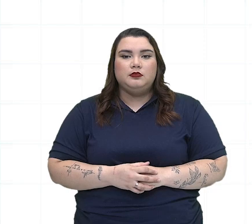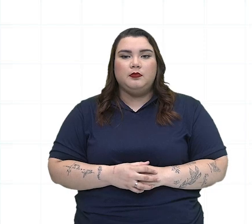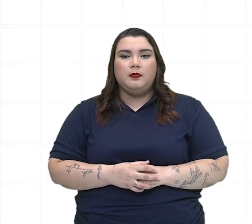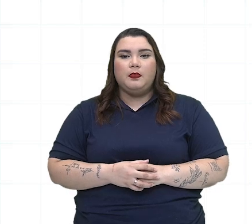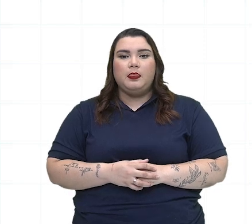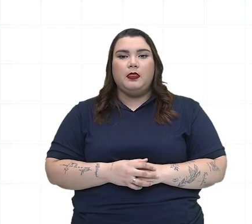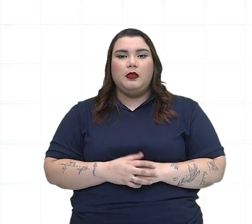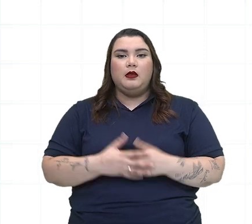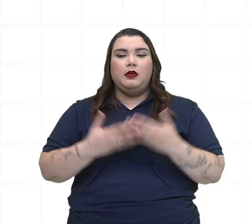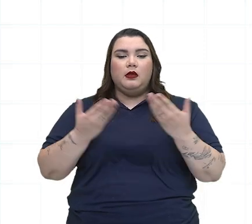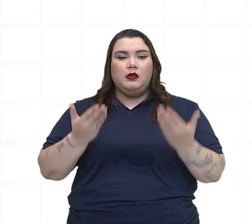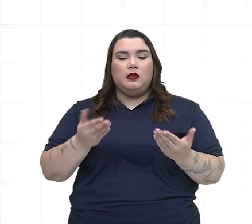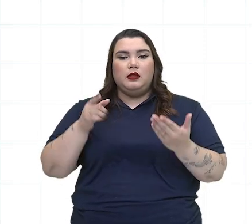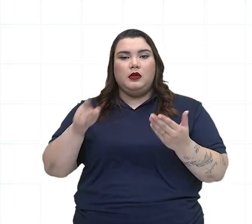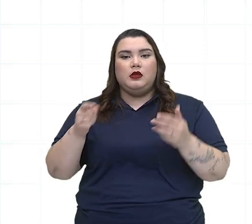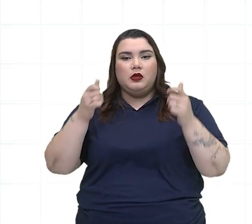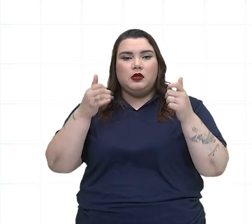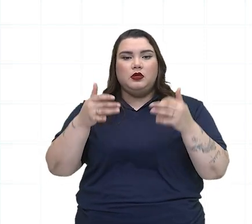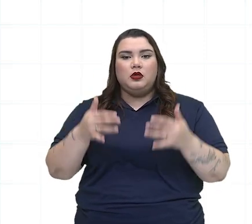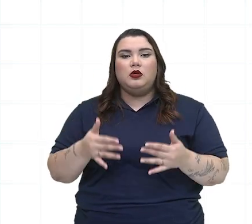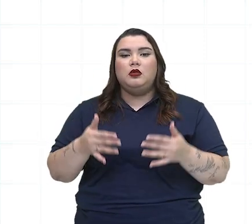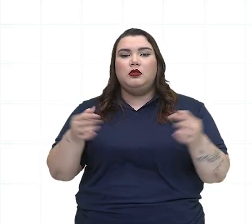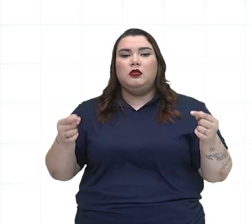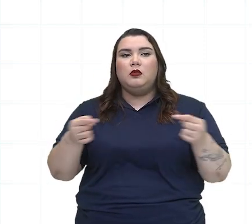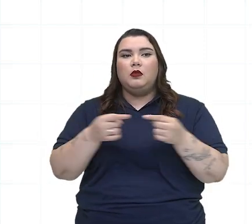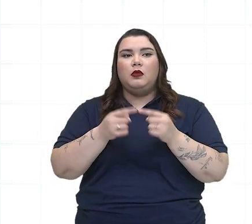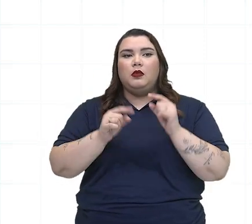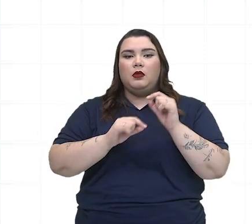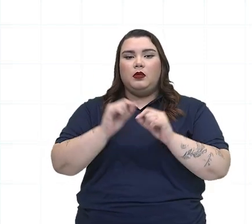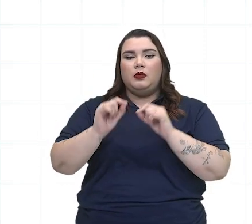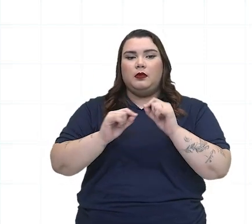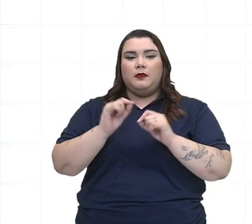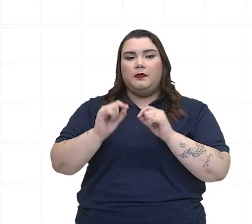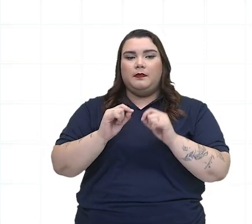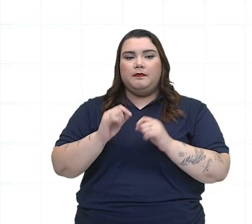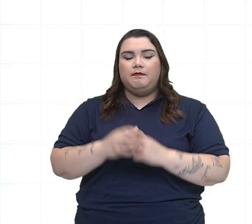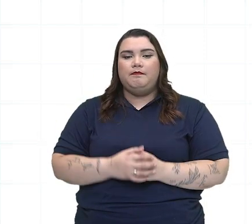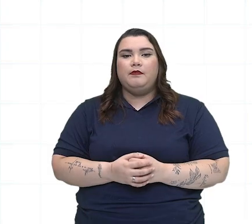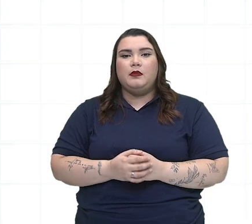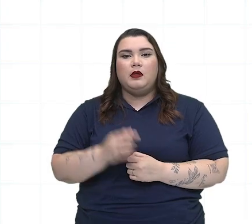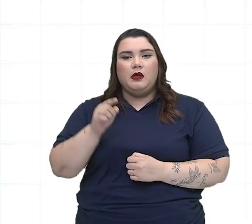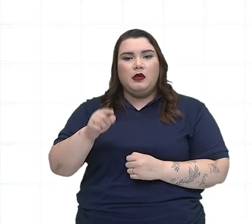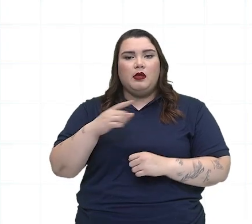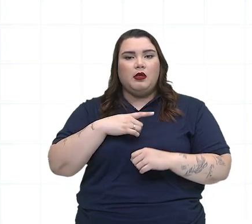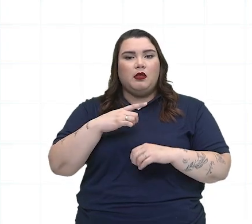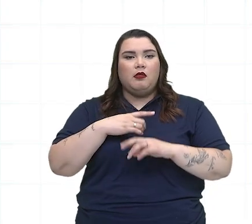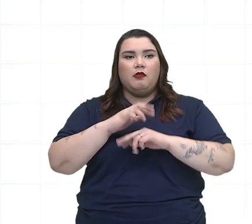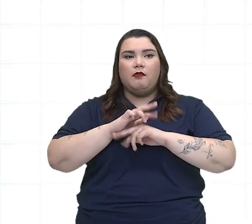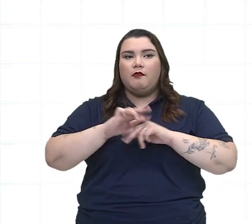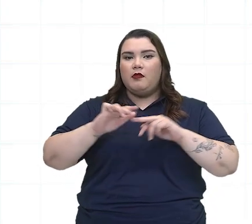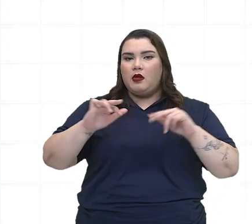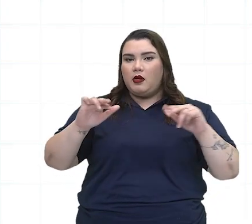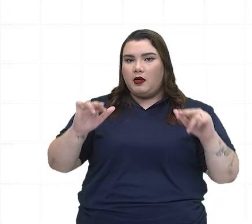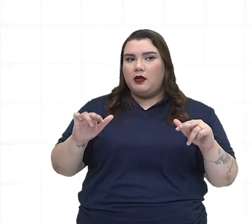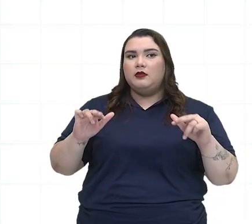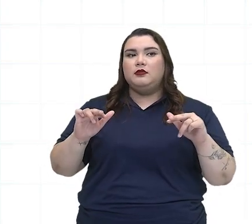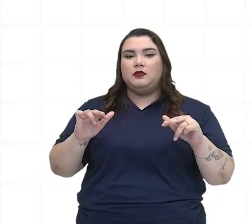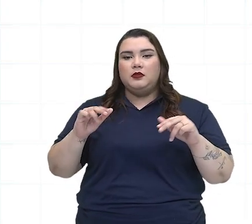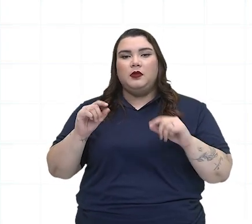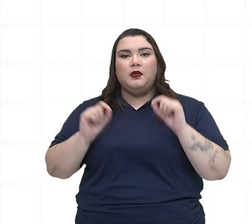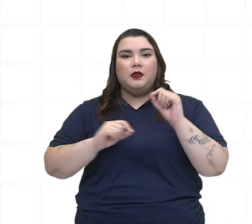Bem, esse acervo, ele sobrevive, ele é muito vasto e